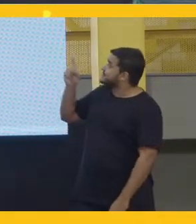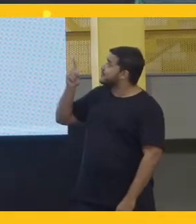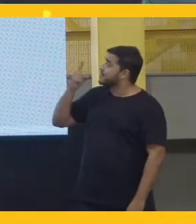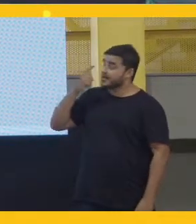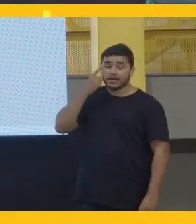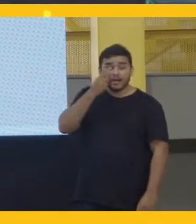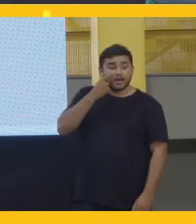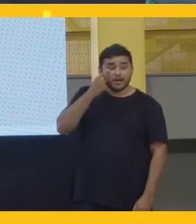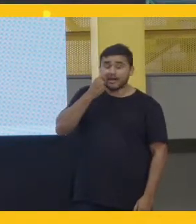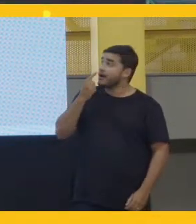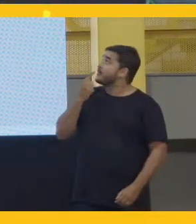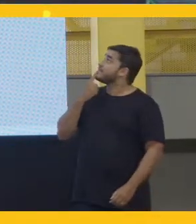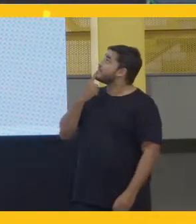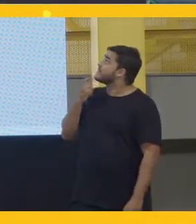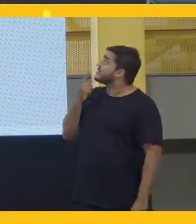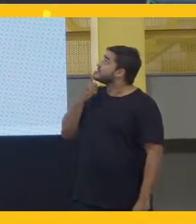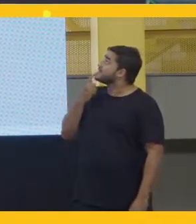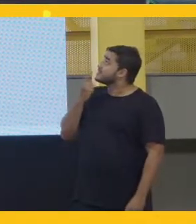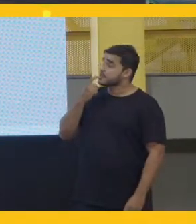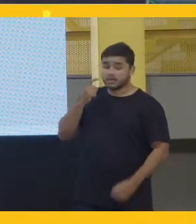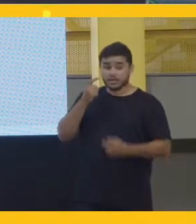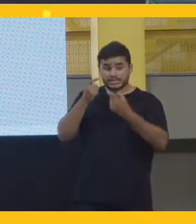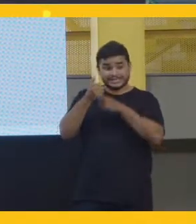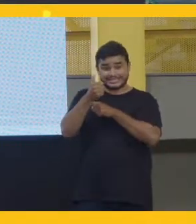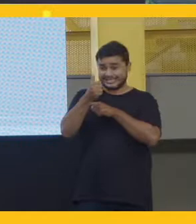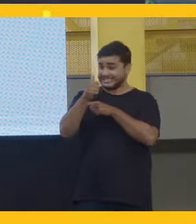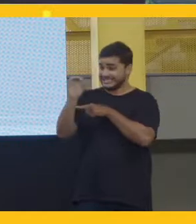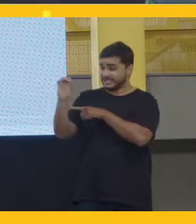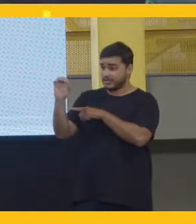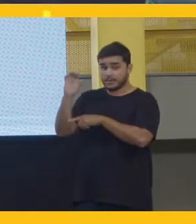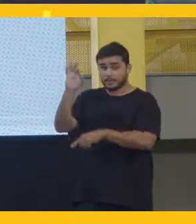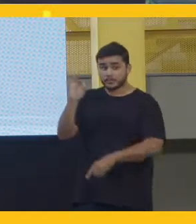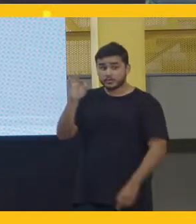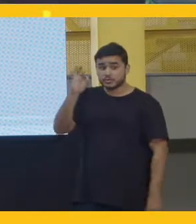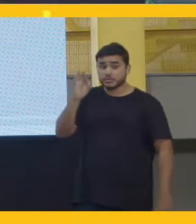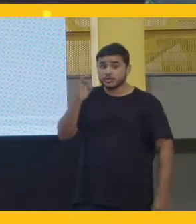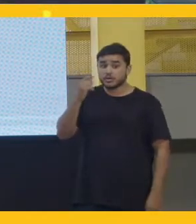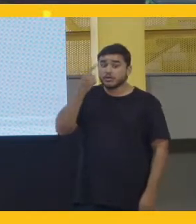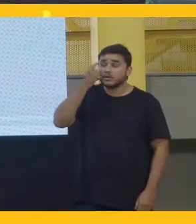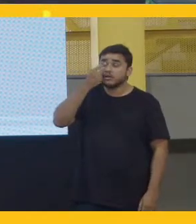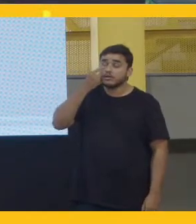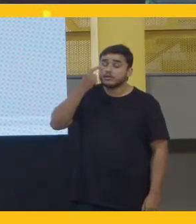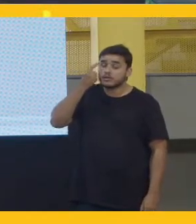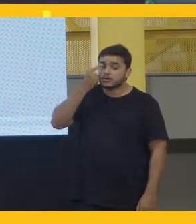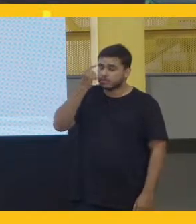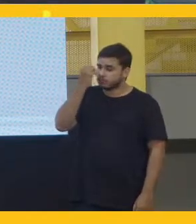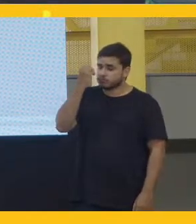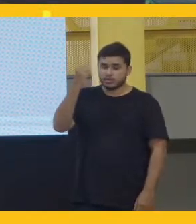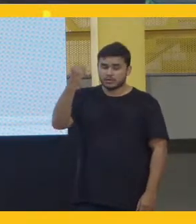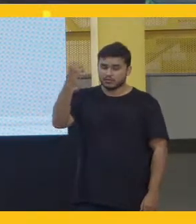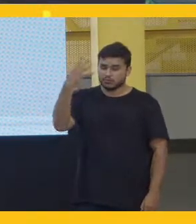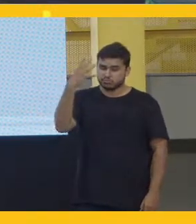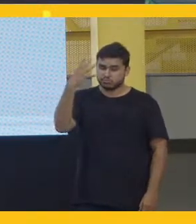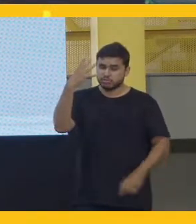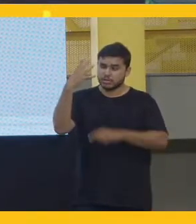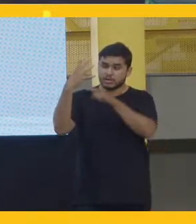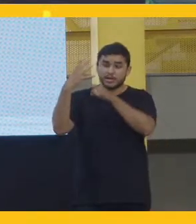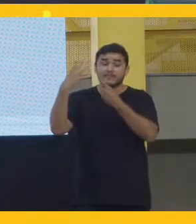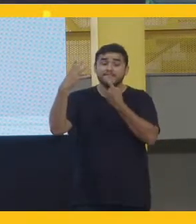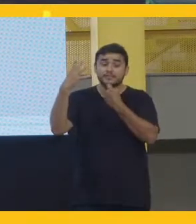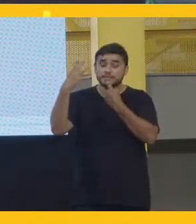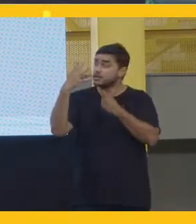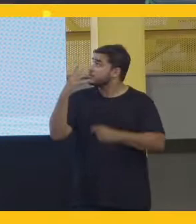olhos, ele vai ativar 100% o cone red, mas não vai ativar nem o